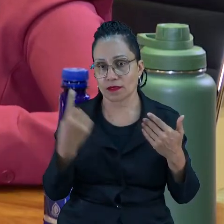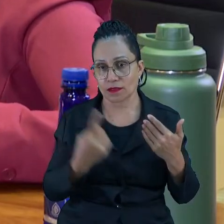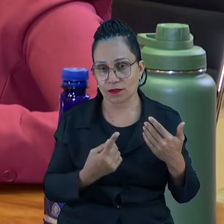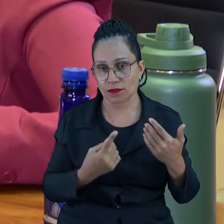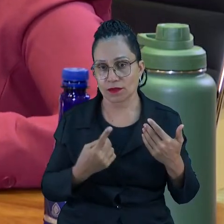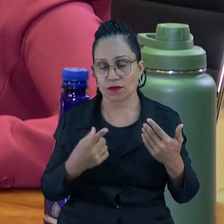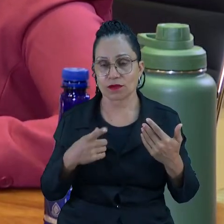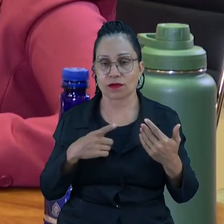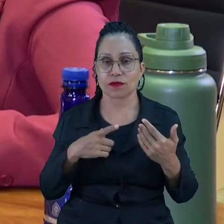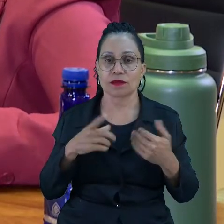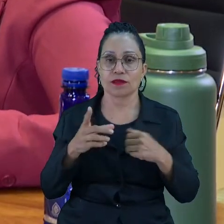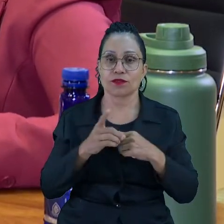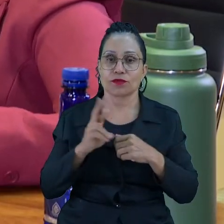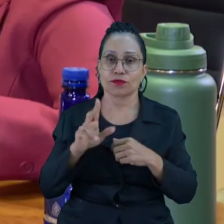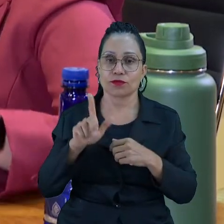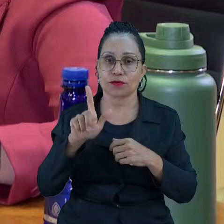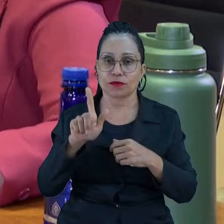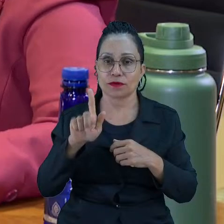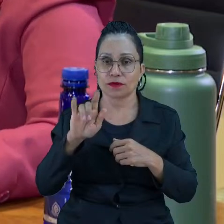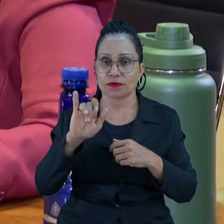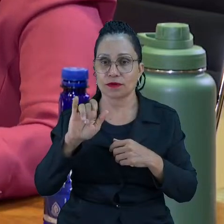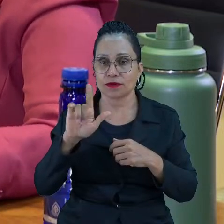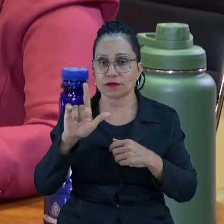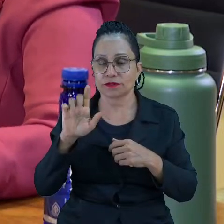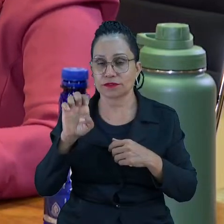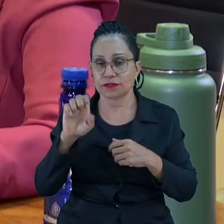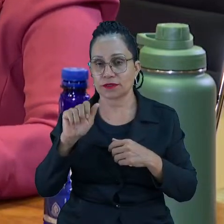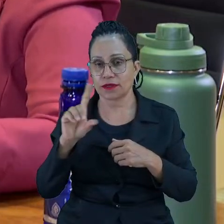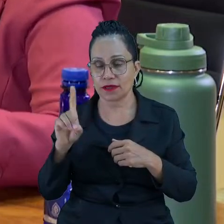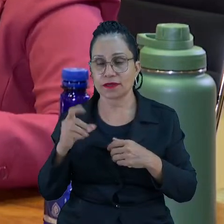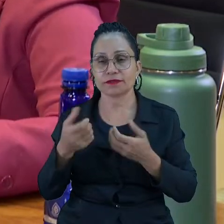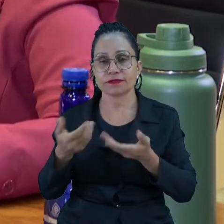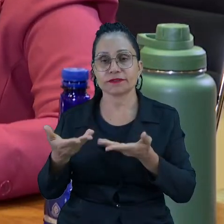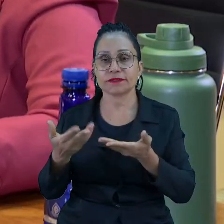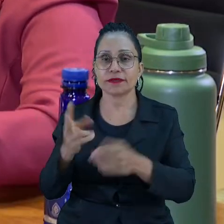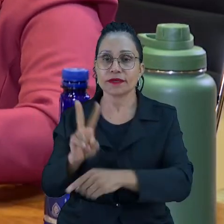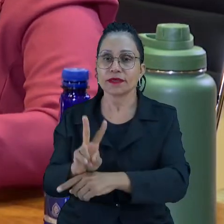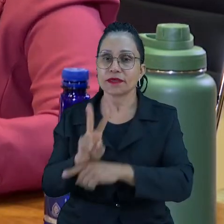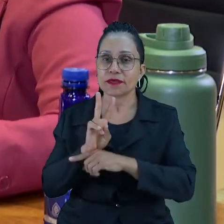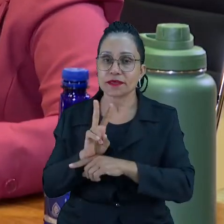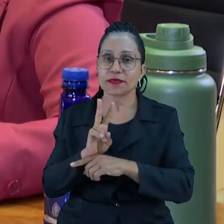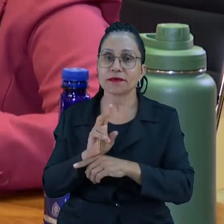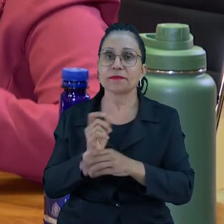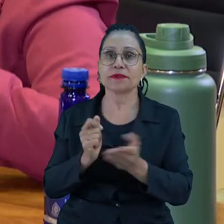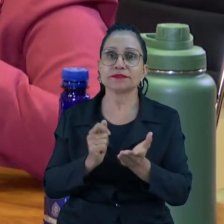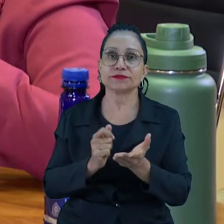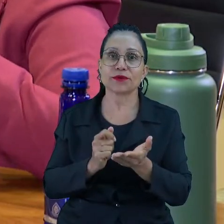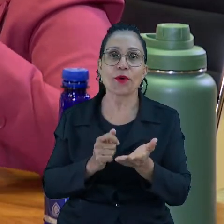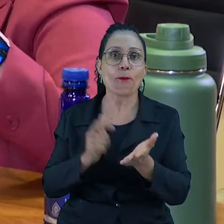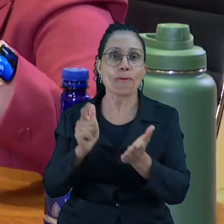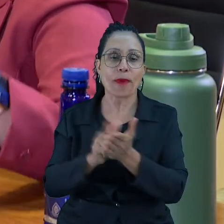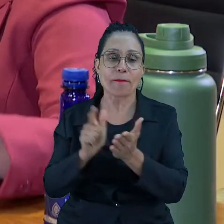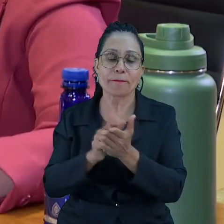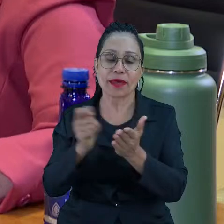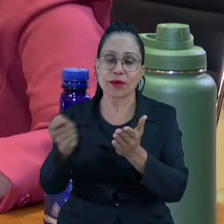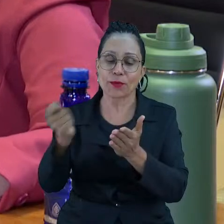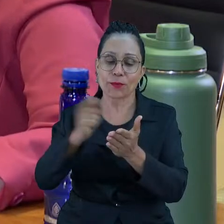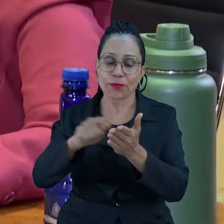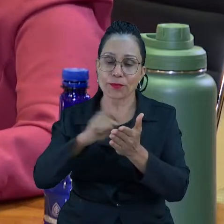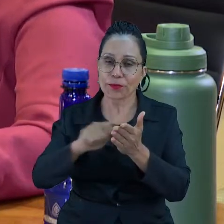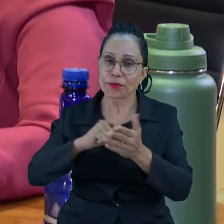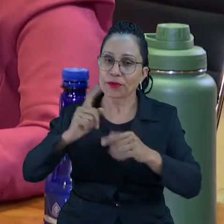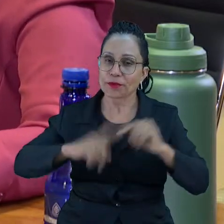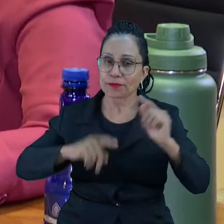doutora Giliari até gentilmente emprestou para a gente o bloco de anotações que ela fez, a apresentação, o material